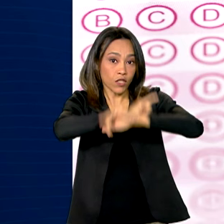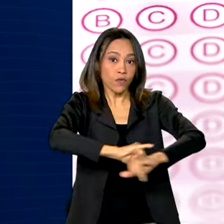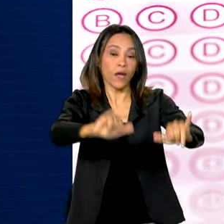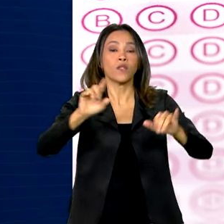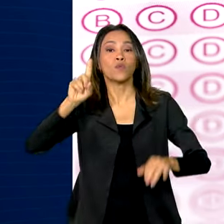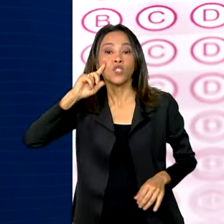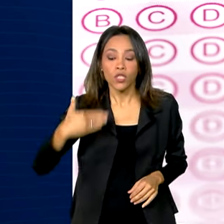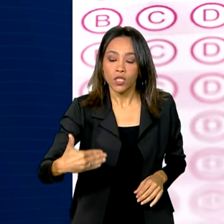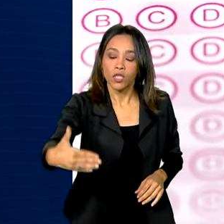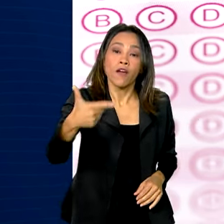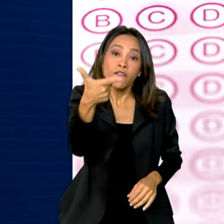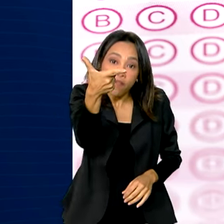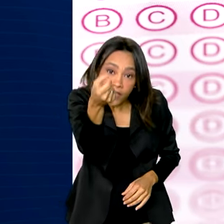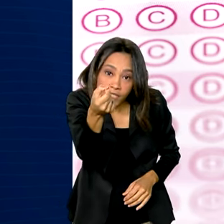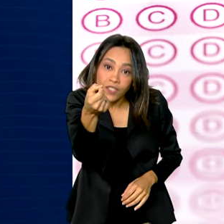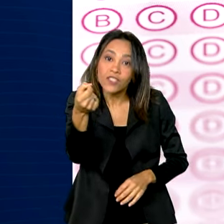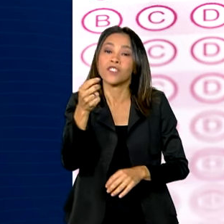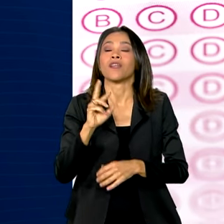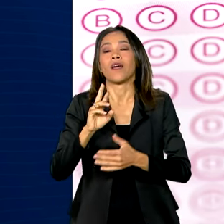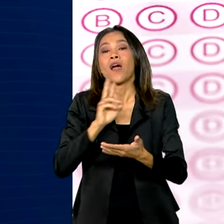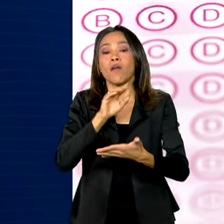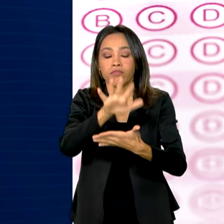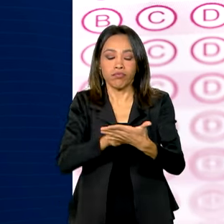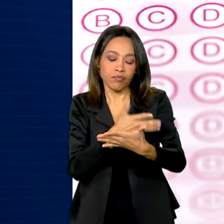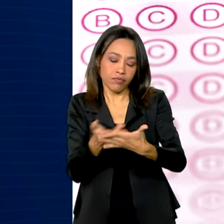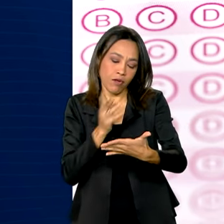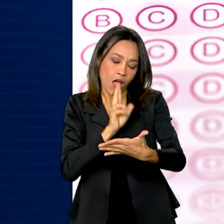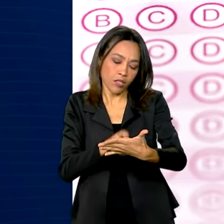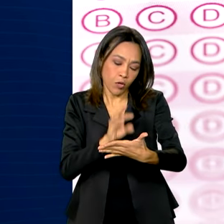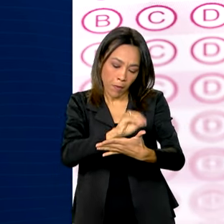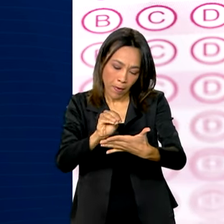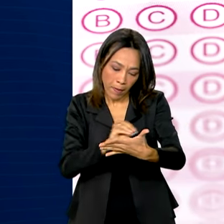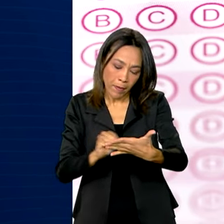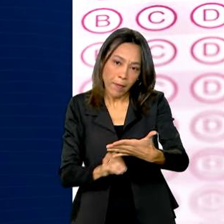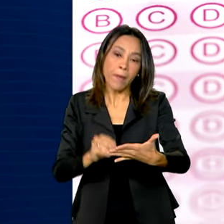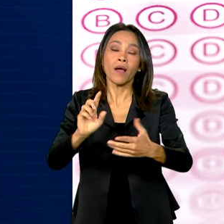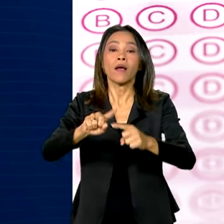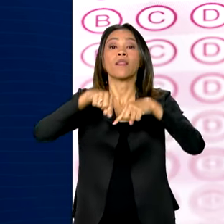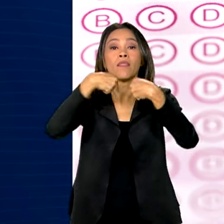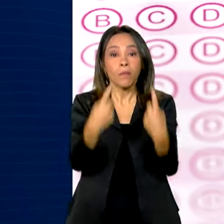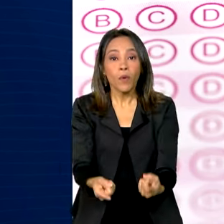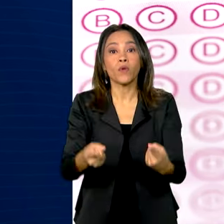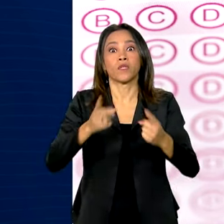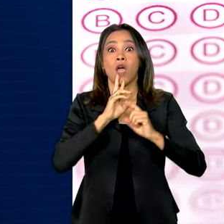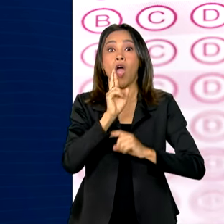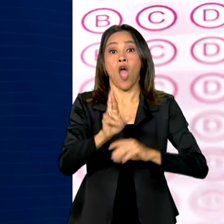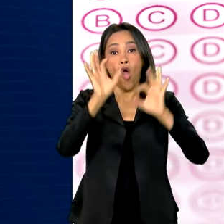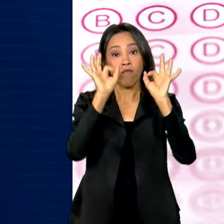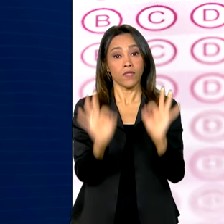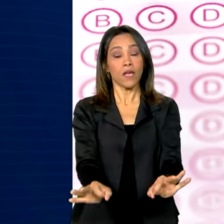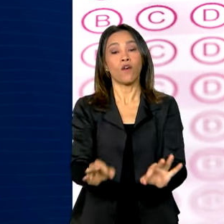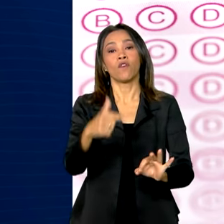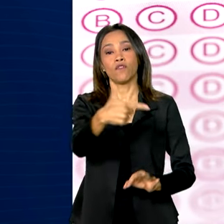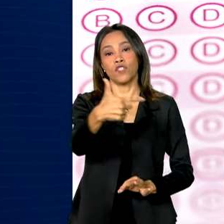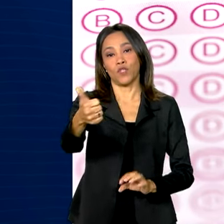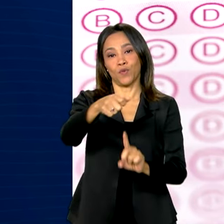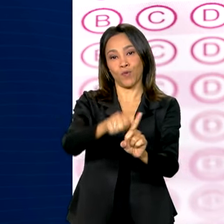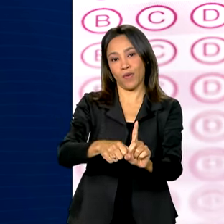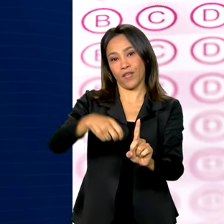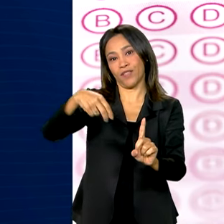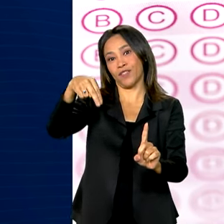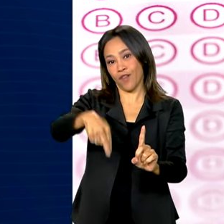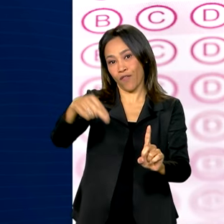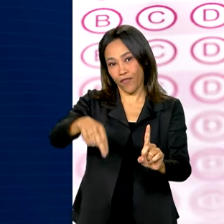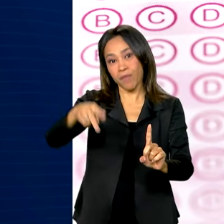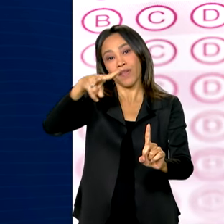agosto, será divulgado o gabarito. Os resultados finais vão sair no dia 21 de novembro, quando começa a convocação para